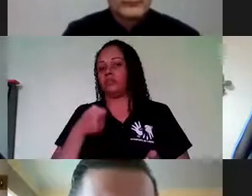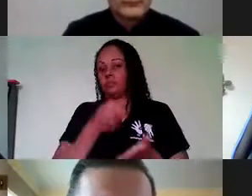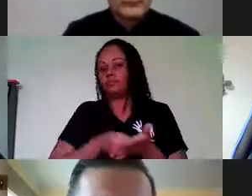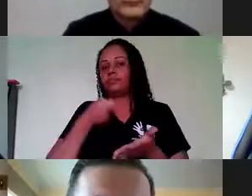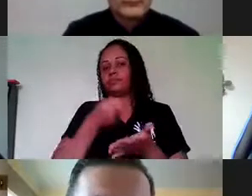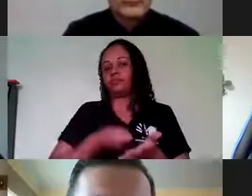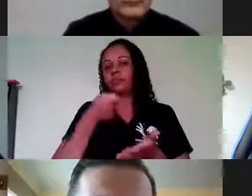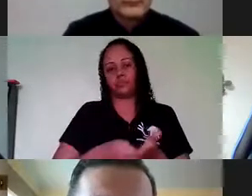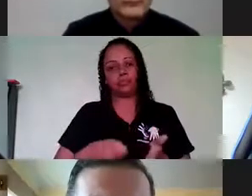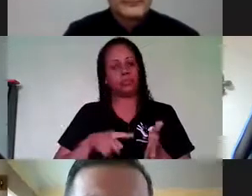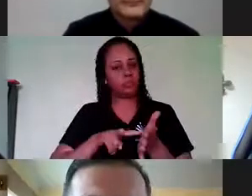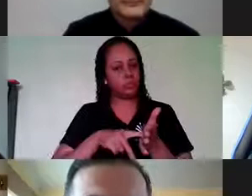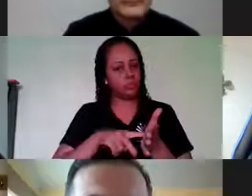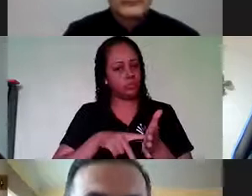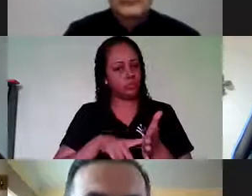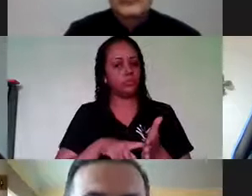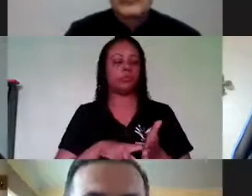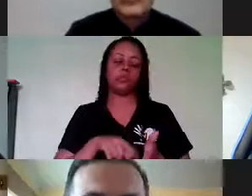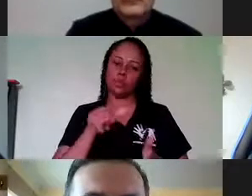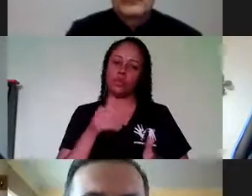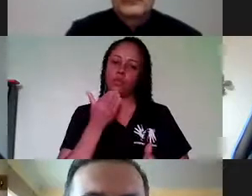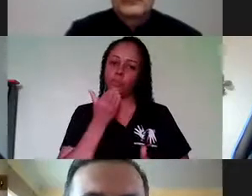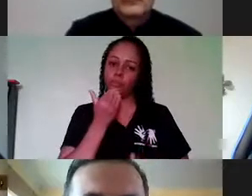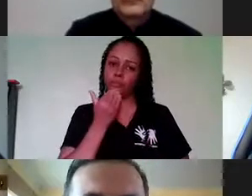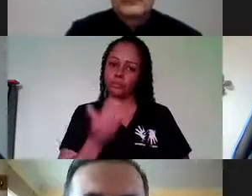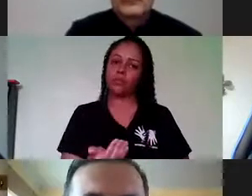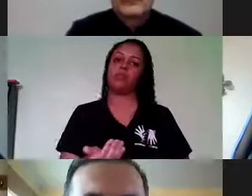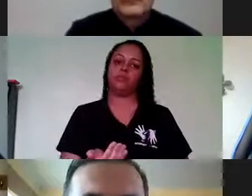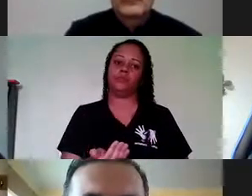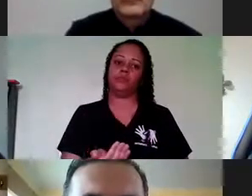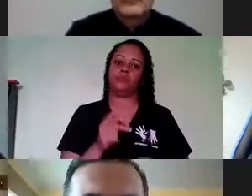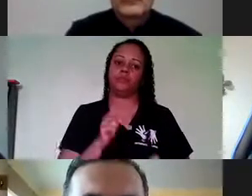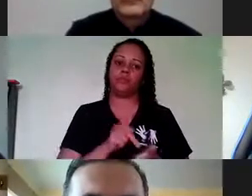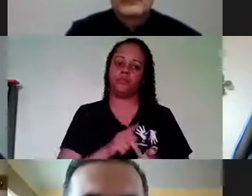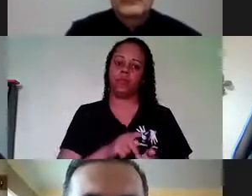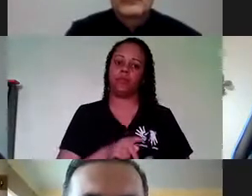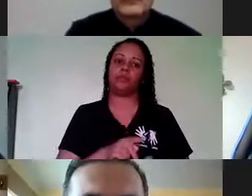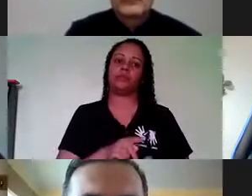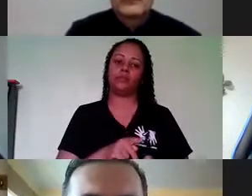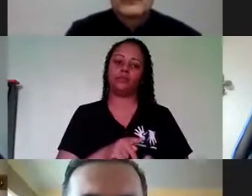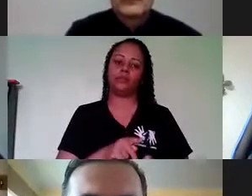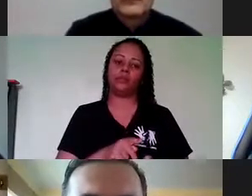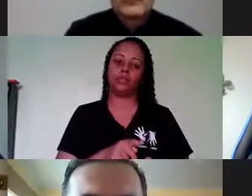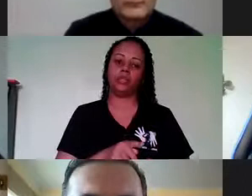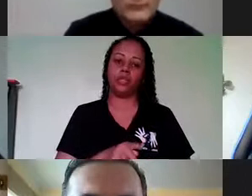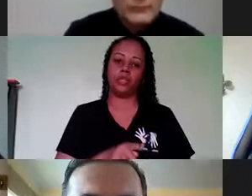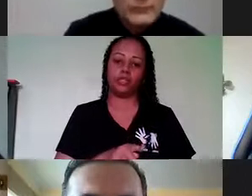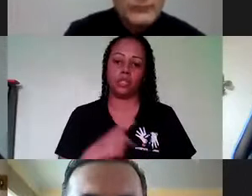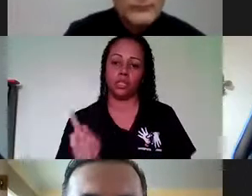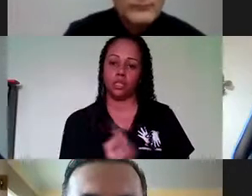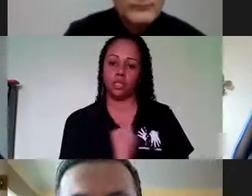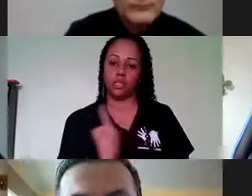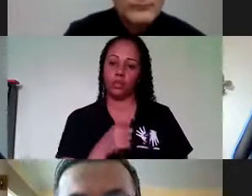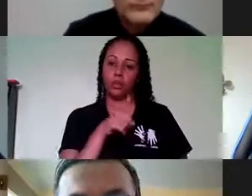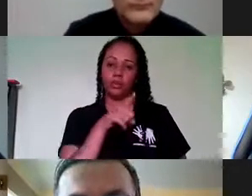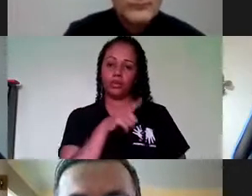Então, realmente um pedido, né, de que a gente tenha maior